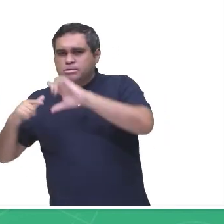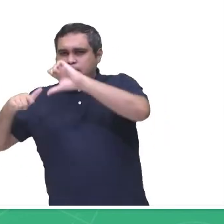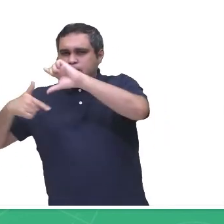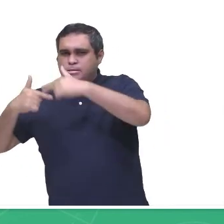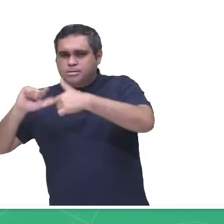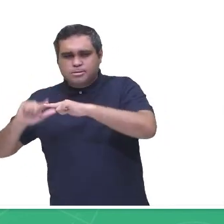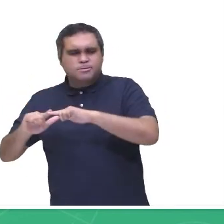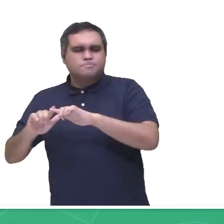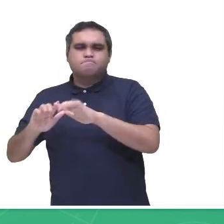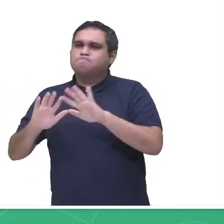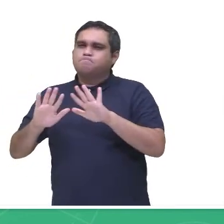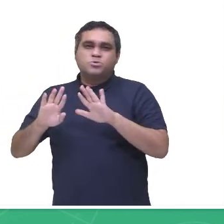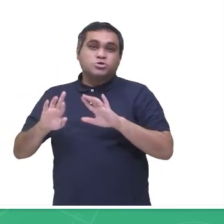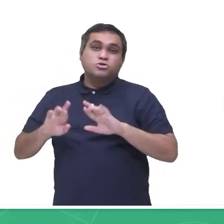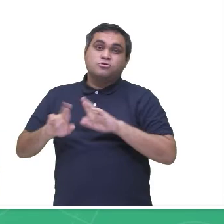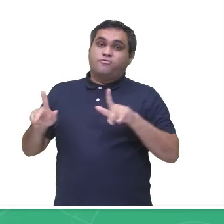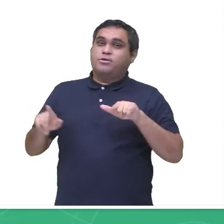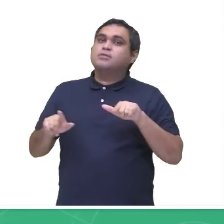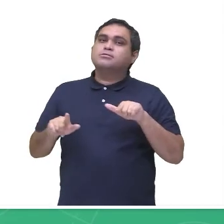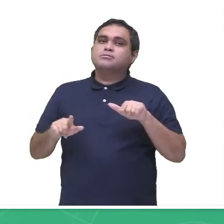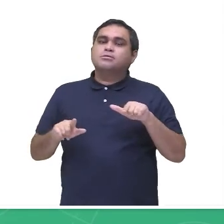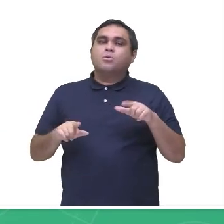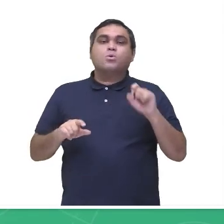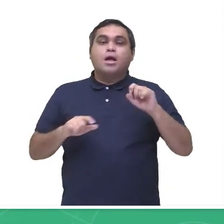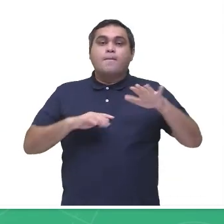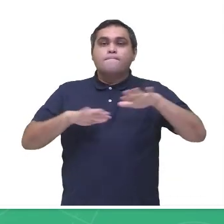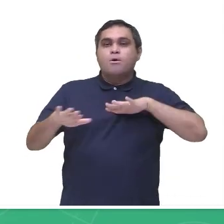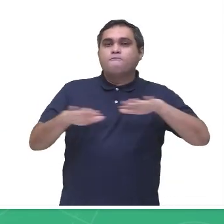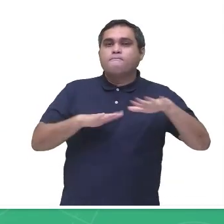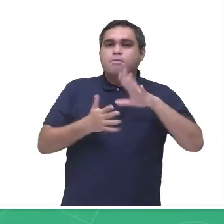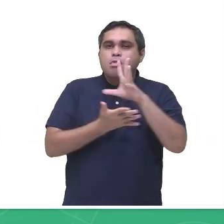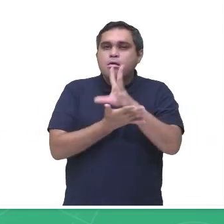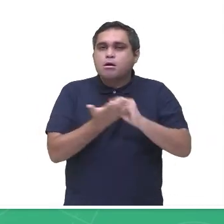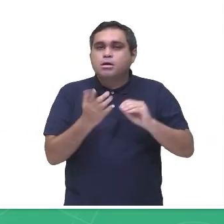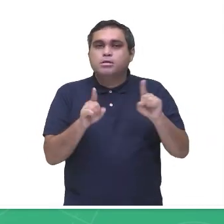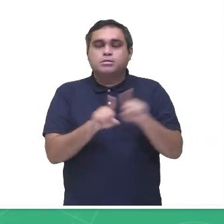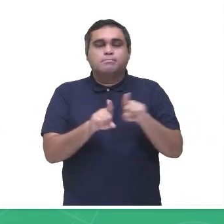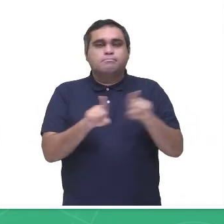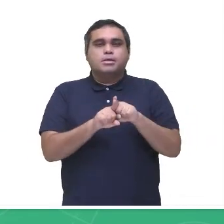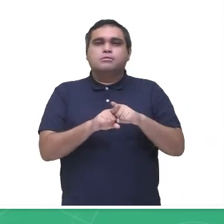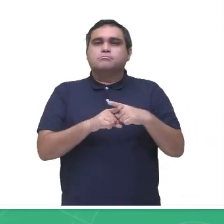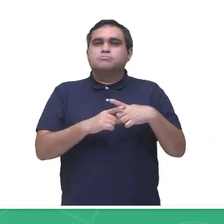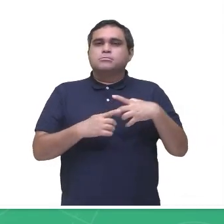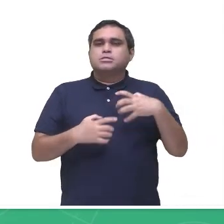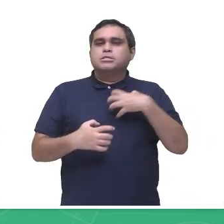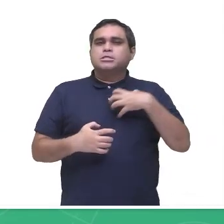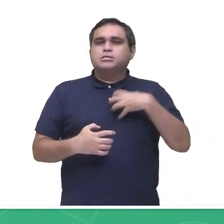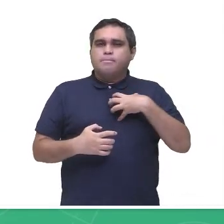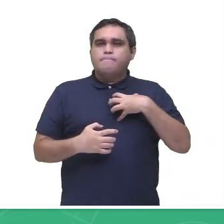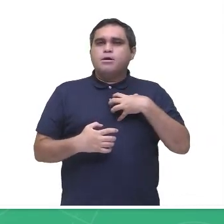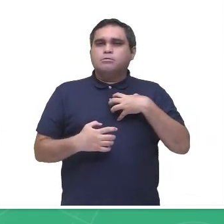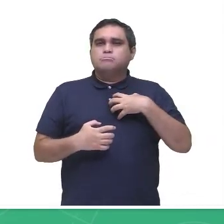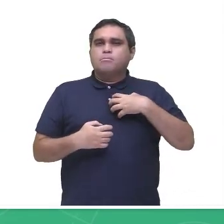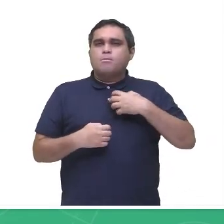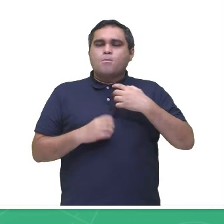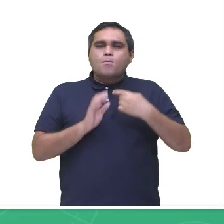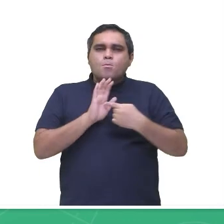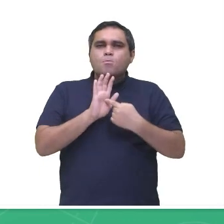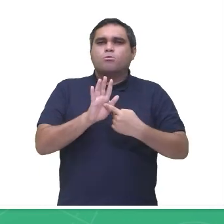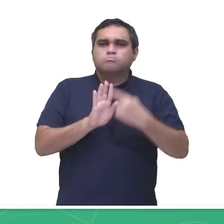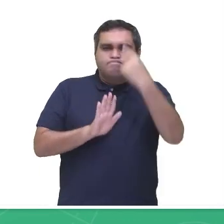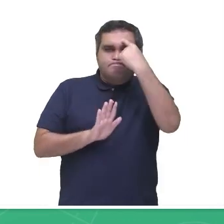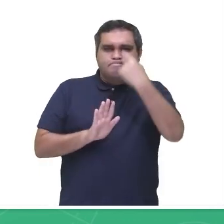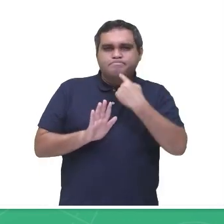falávamos, né? A expressão do sentimento era um recurso que visava intensificar a sensação de